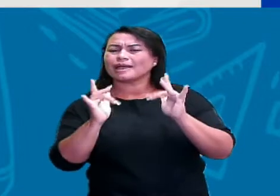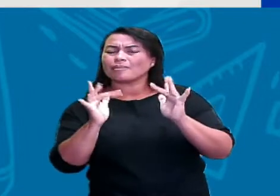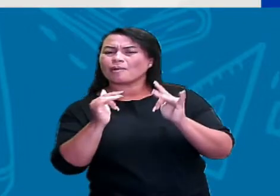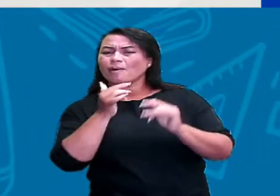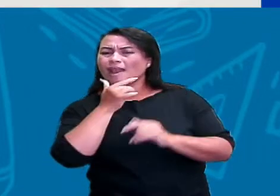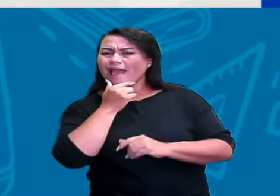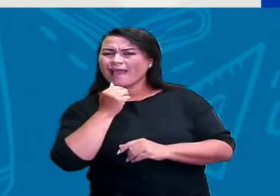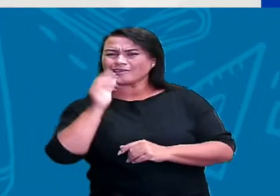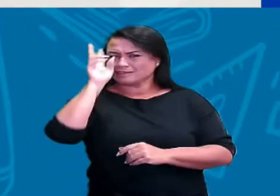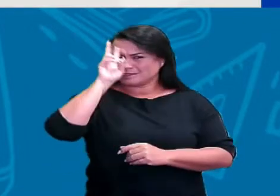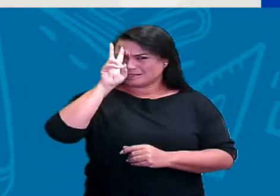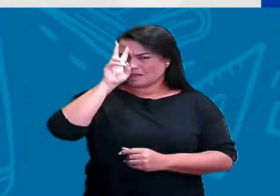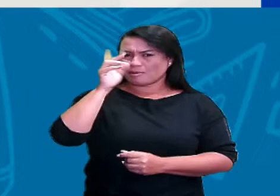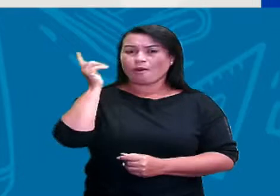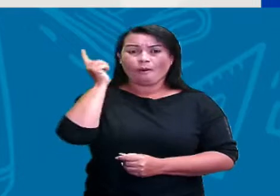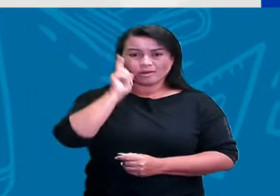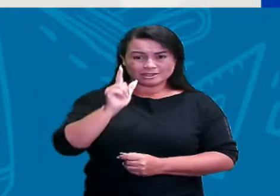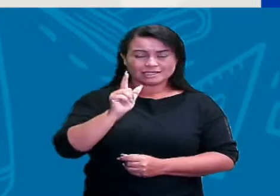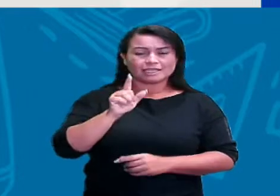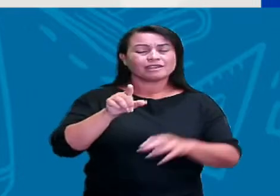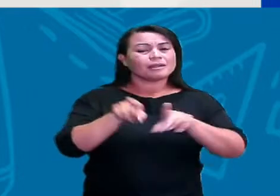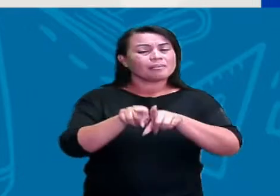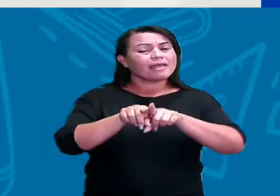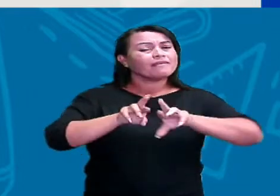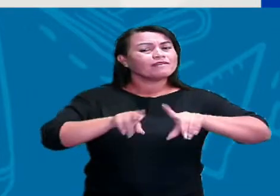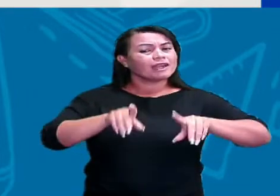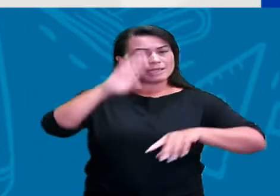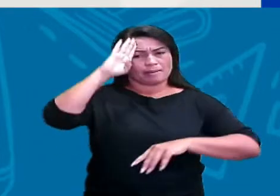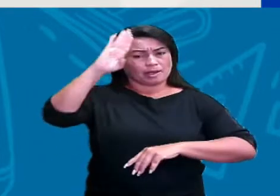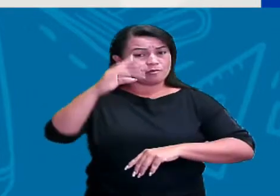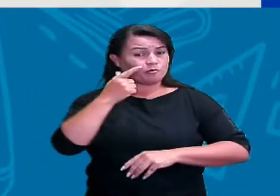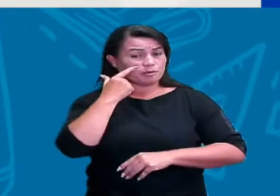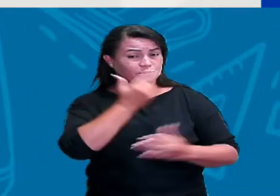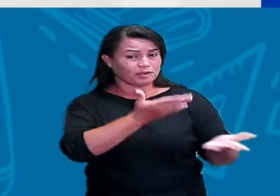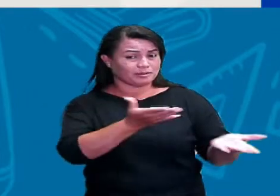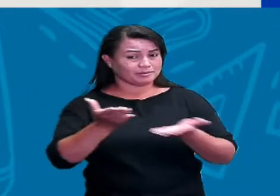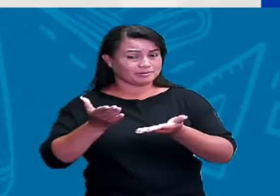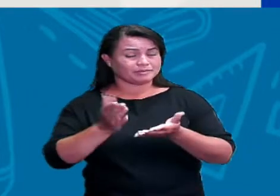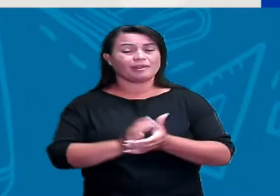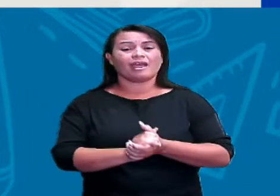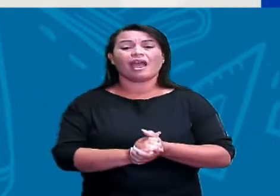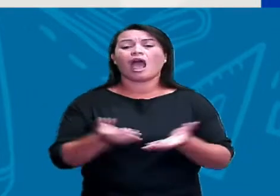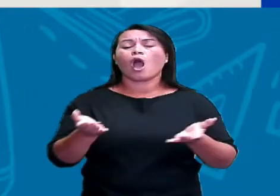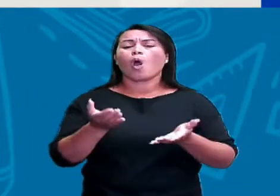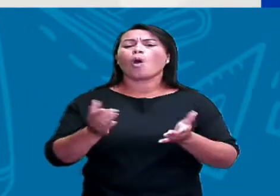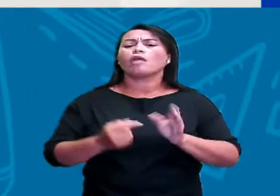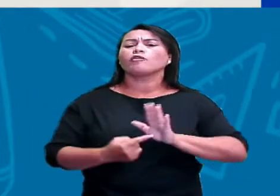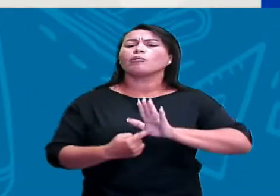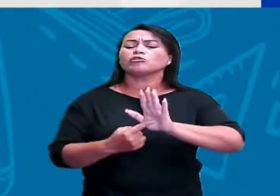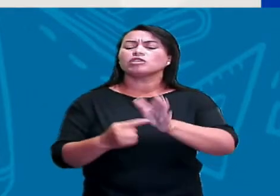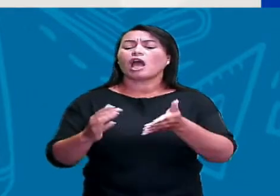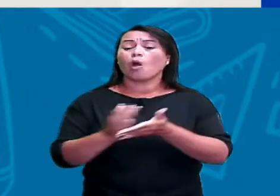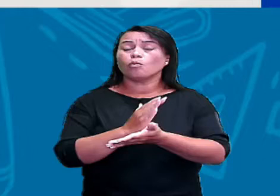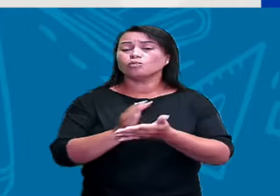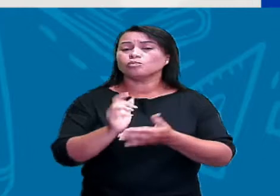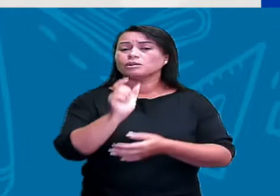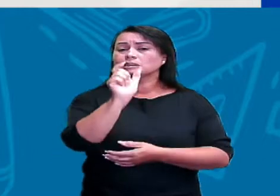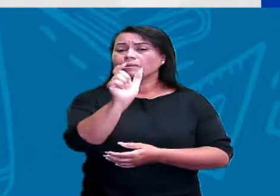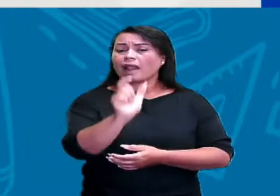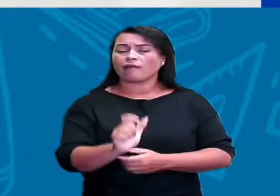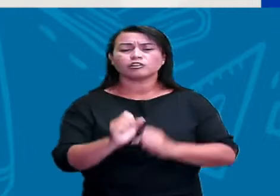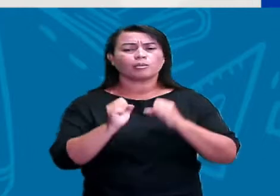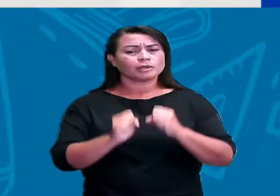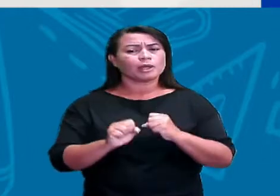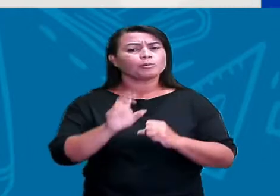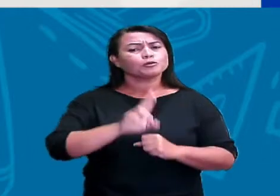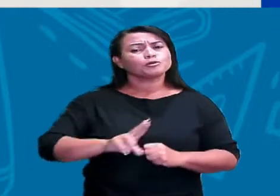E aí, vocês conseguiram? Diferente de capitão. Vamos ver? Eu vou mostrar para vocês algumas palavras que a gente pode